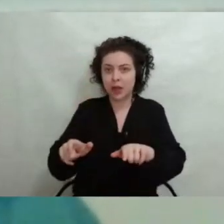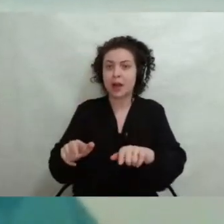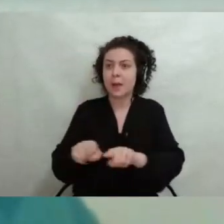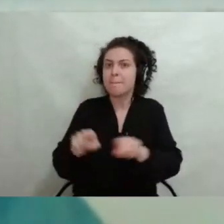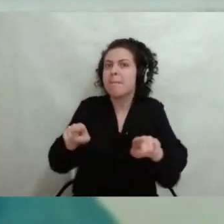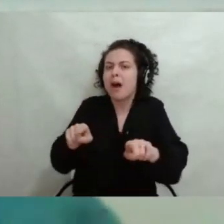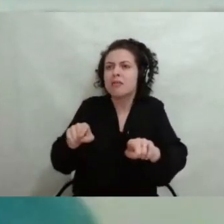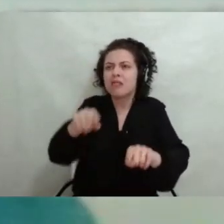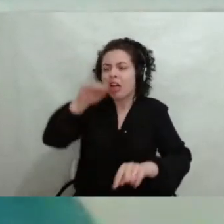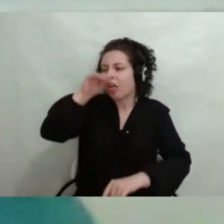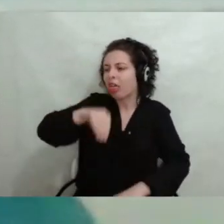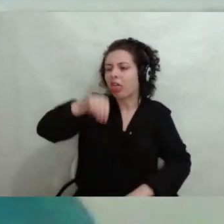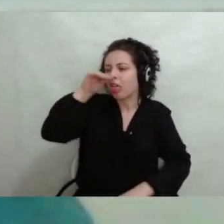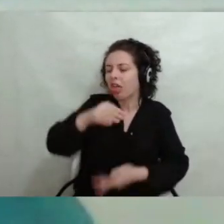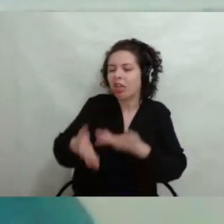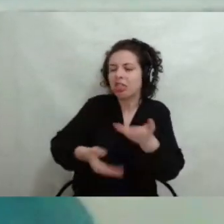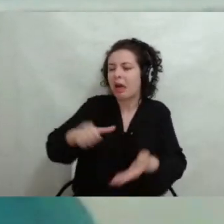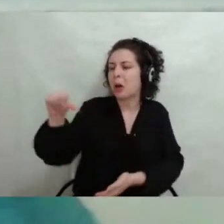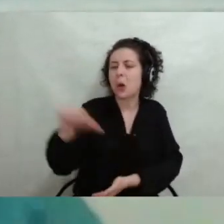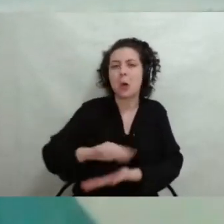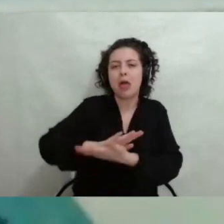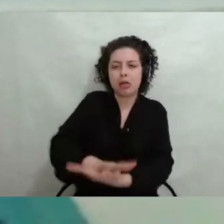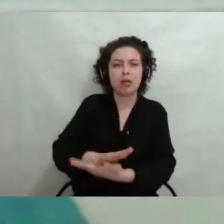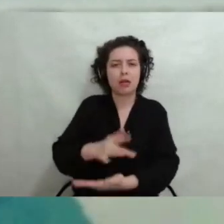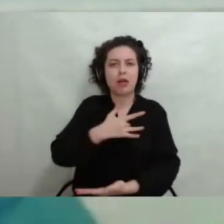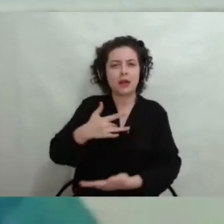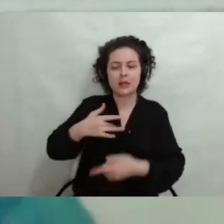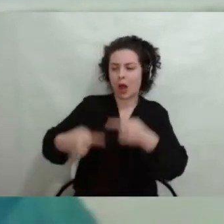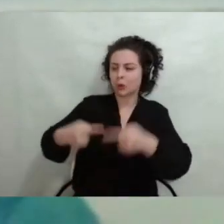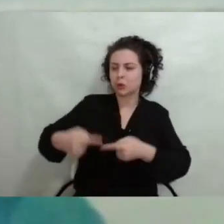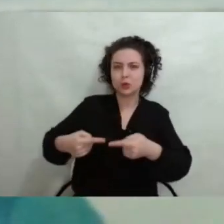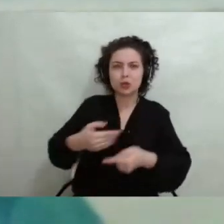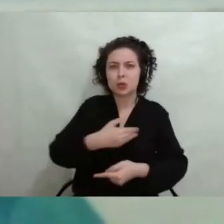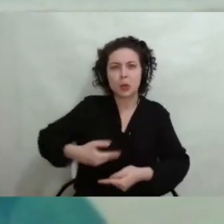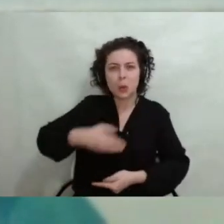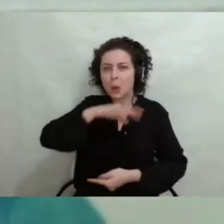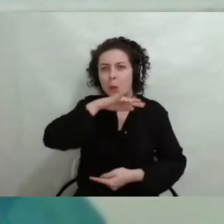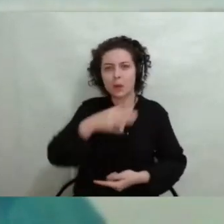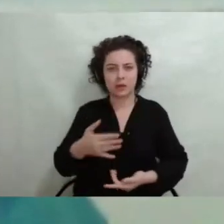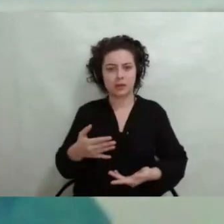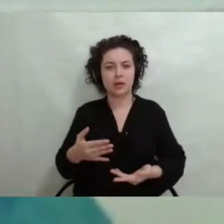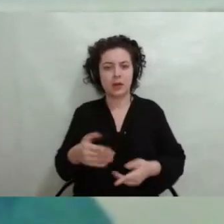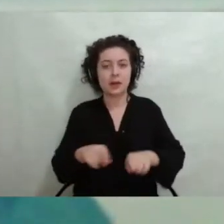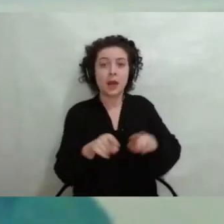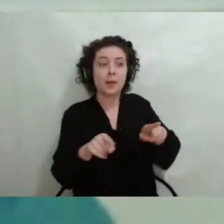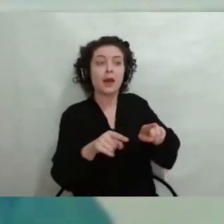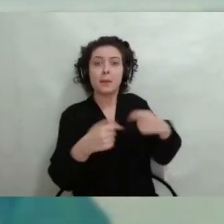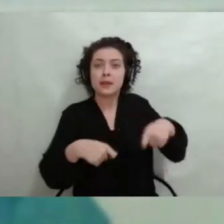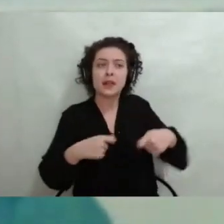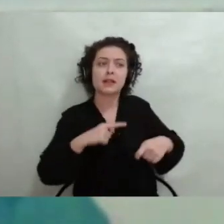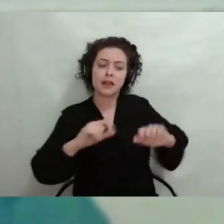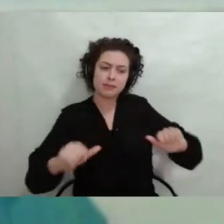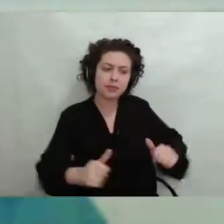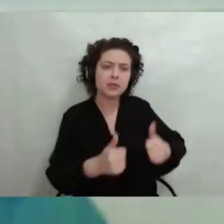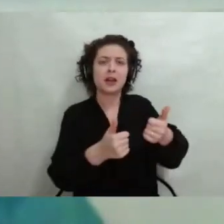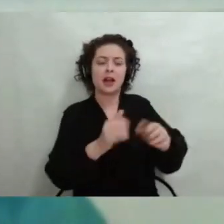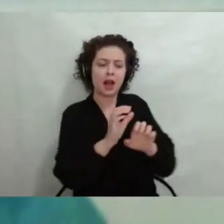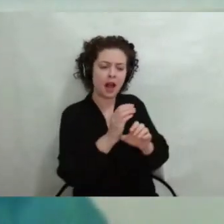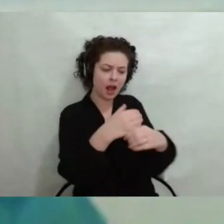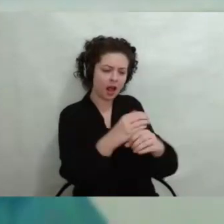assim, pelo conjunto das políticas de saúde, pelo reforço aos laboratórios, pelo apoio